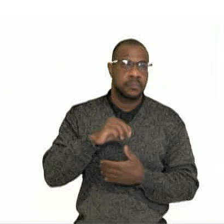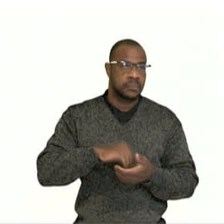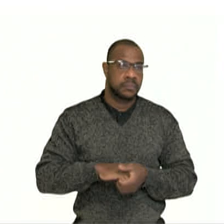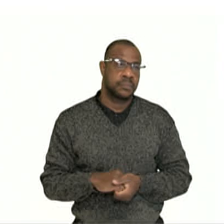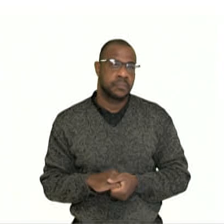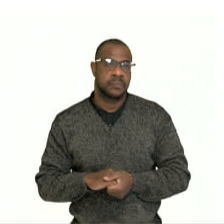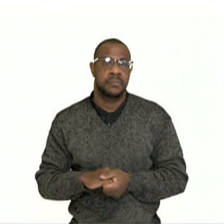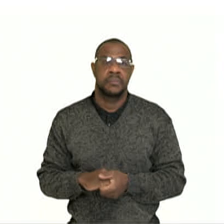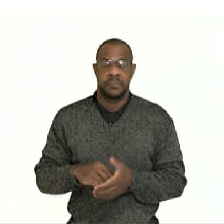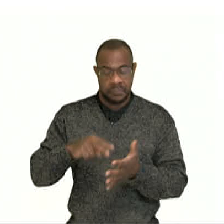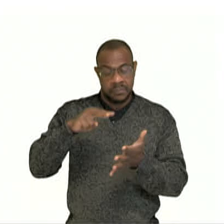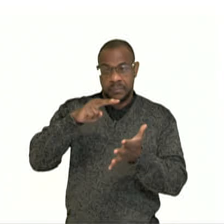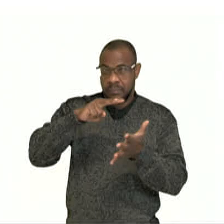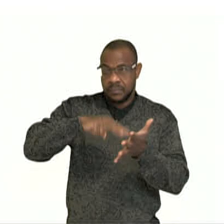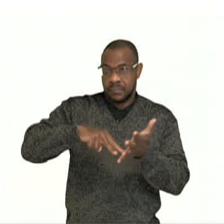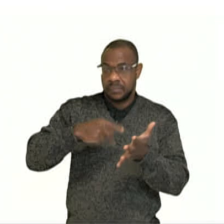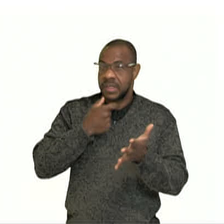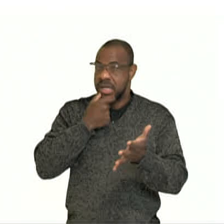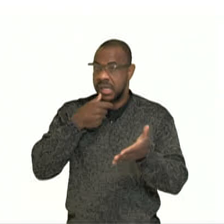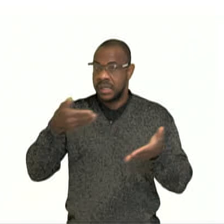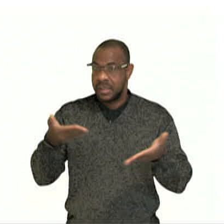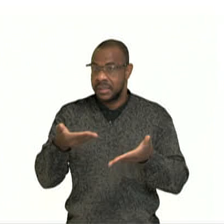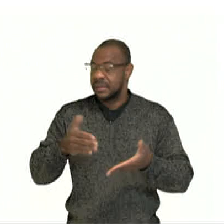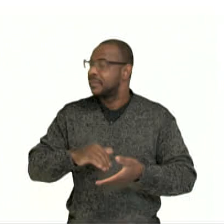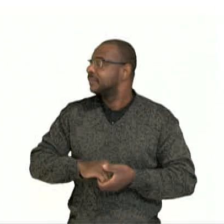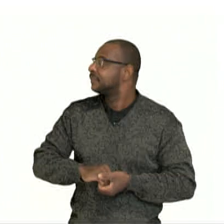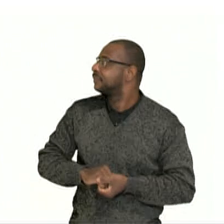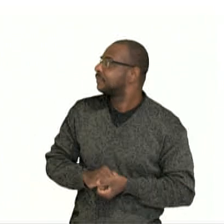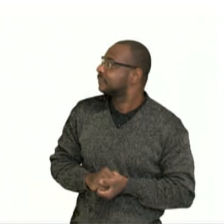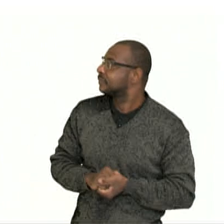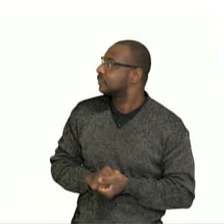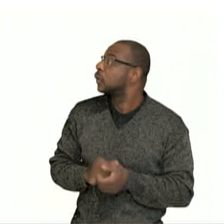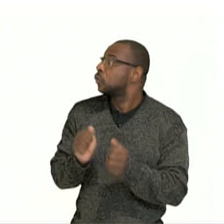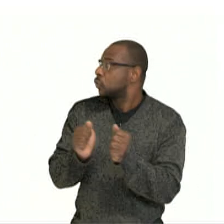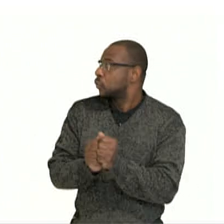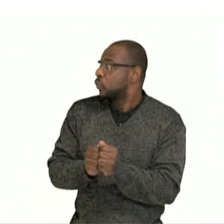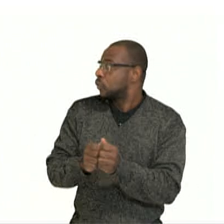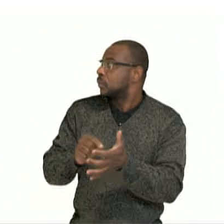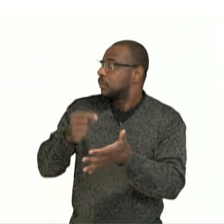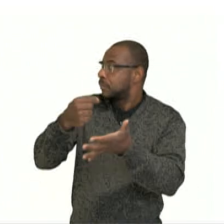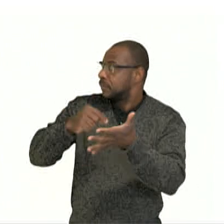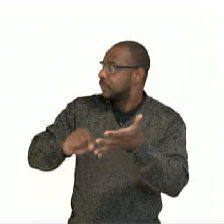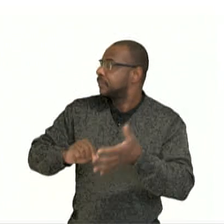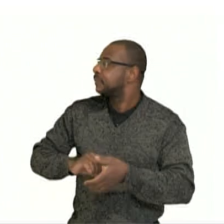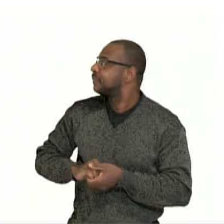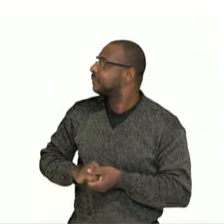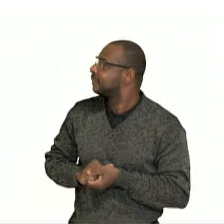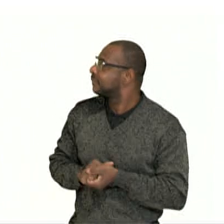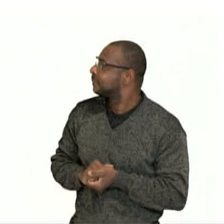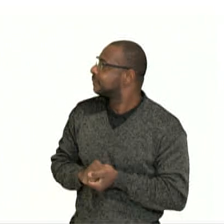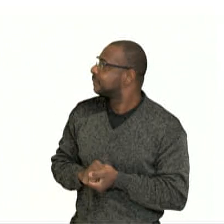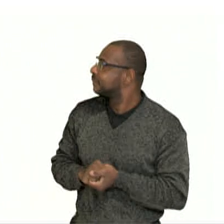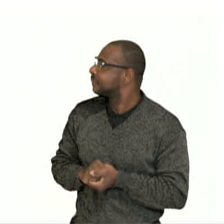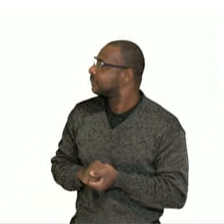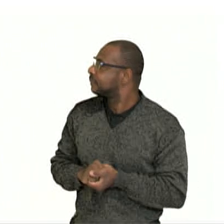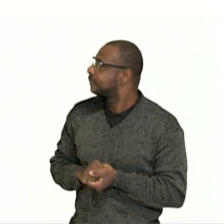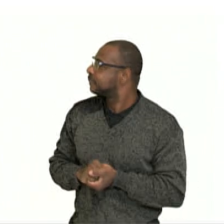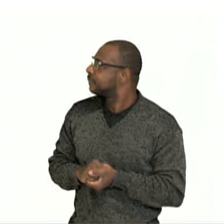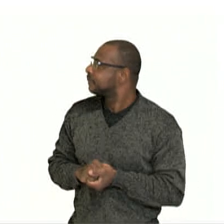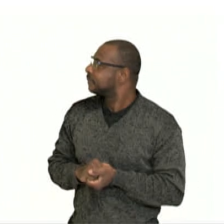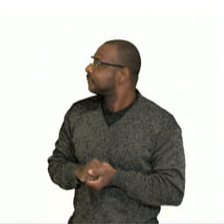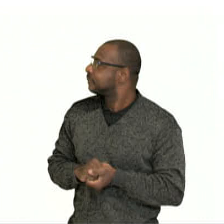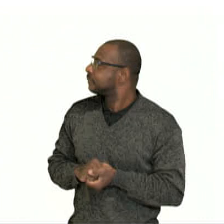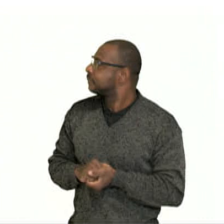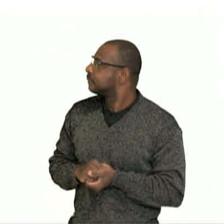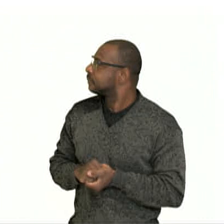how is your new house in Dublin? My brother is in Dublin too. His name is Rowan Dodd and